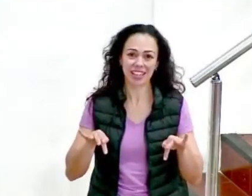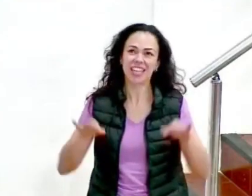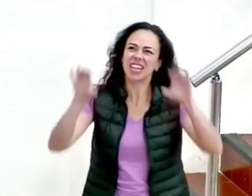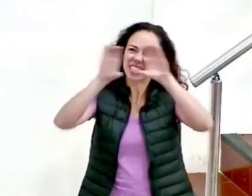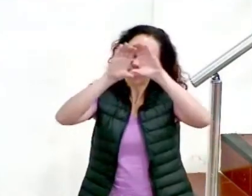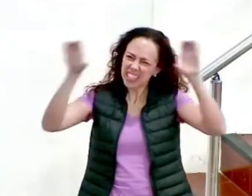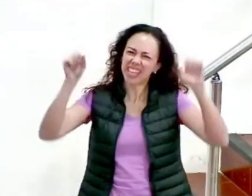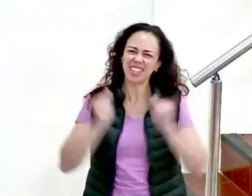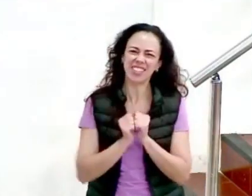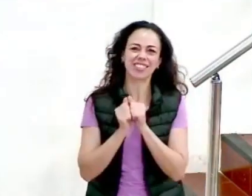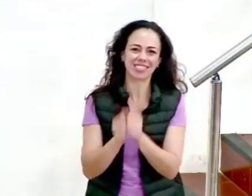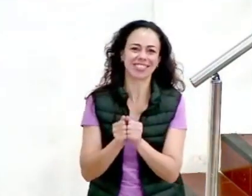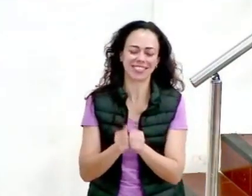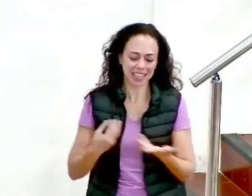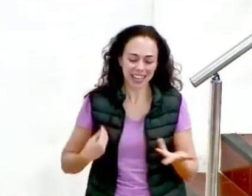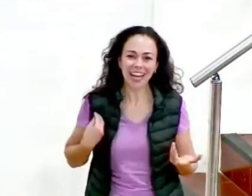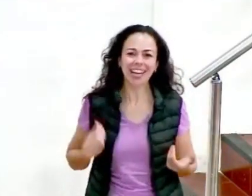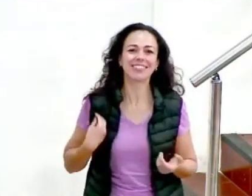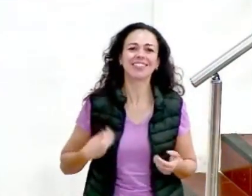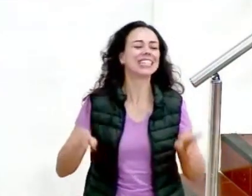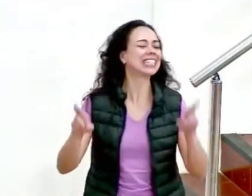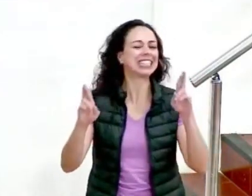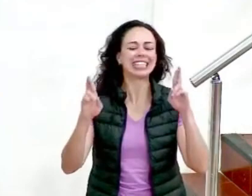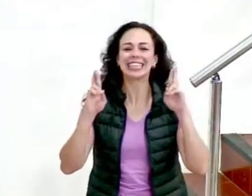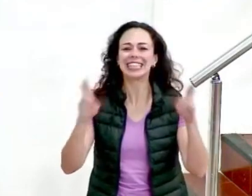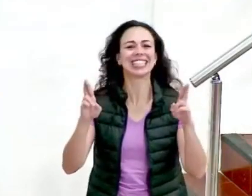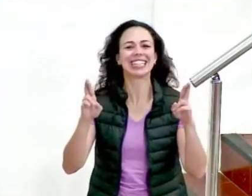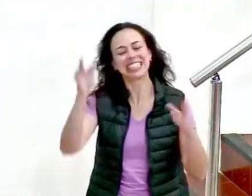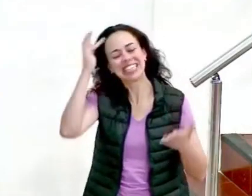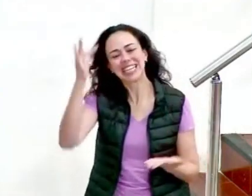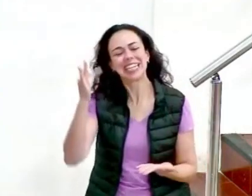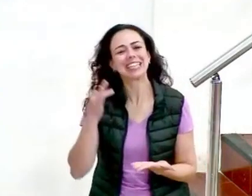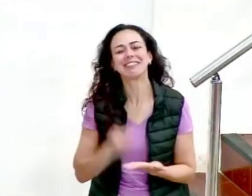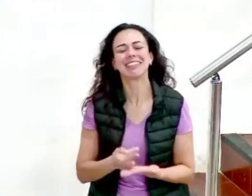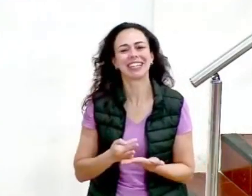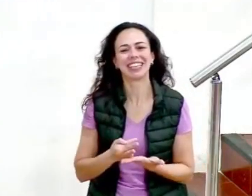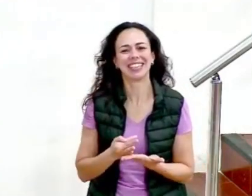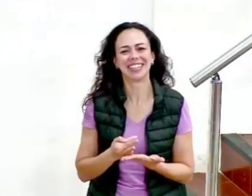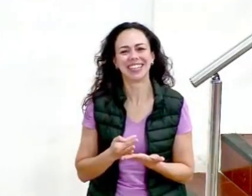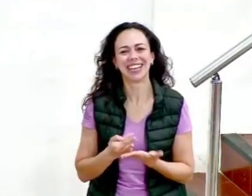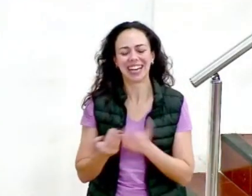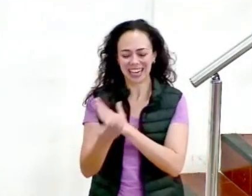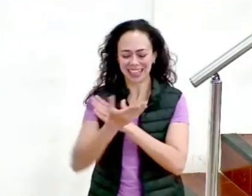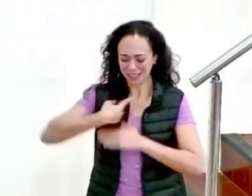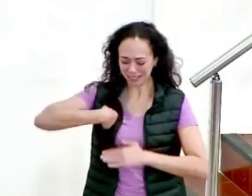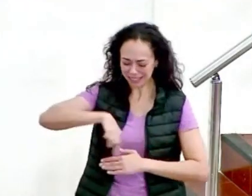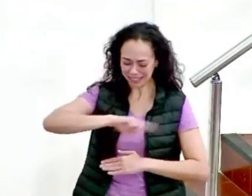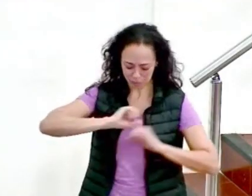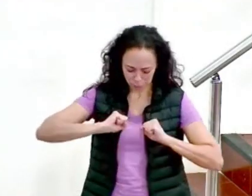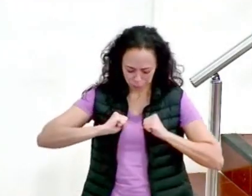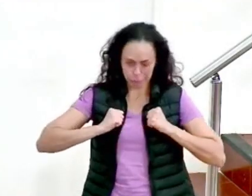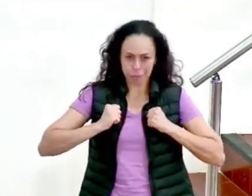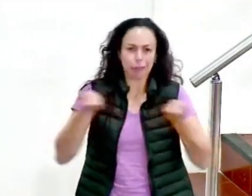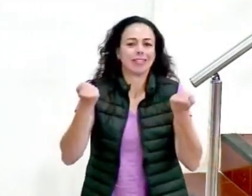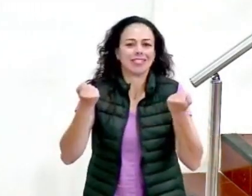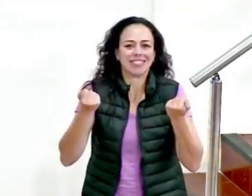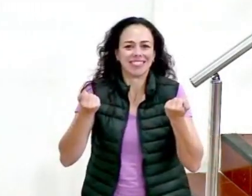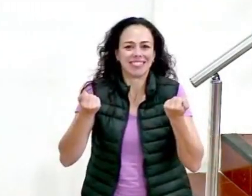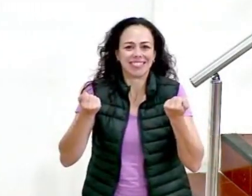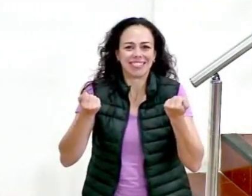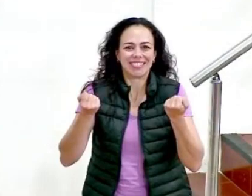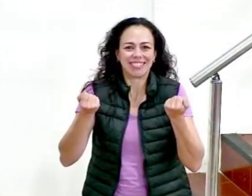de vida e de esperança. Uma fé que nos alimenta para desfrutar